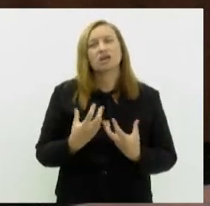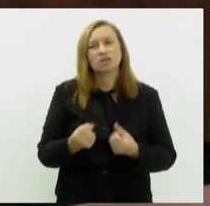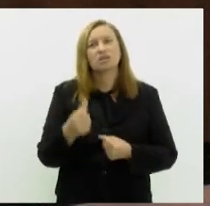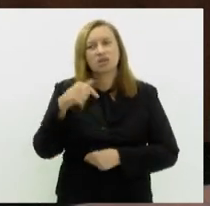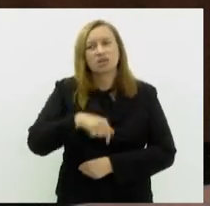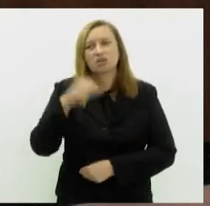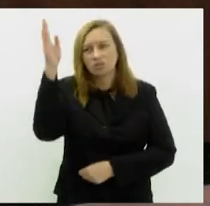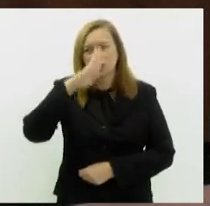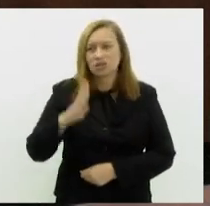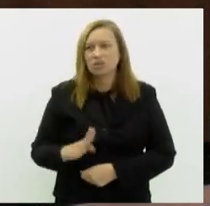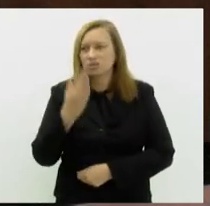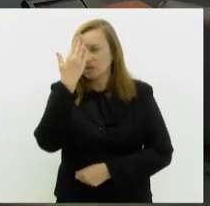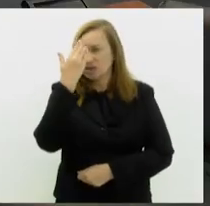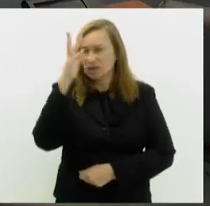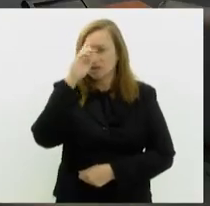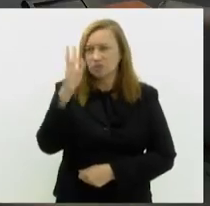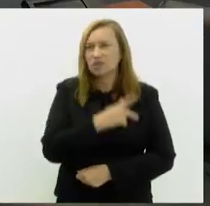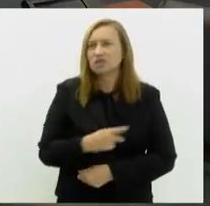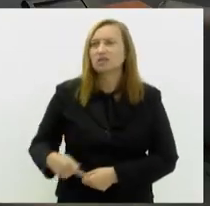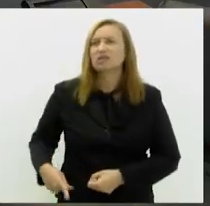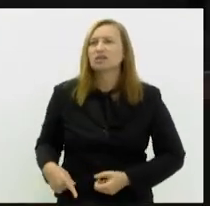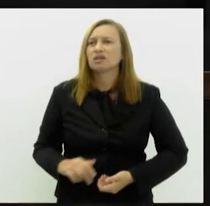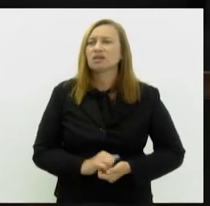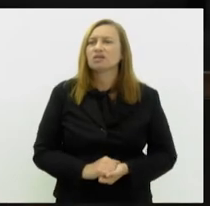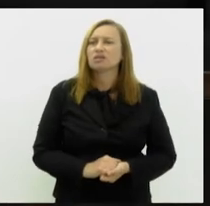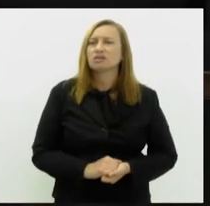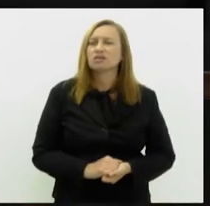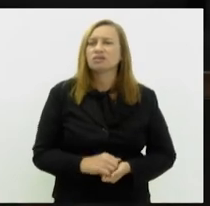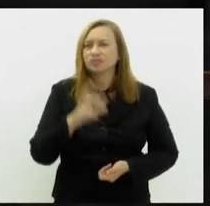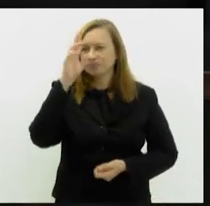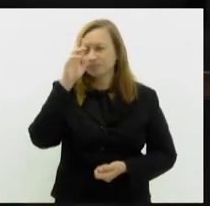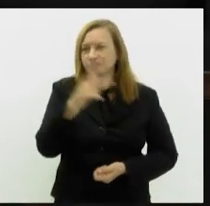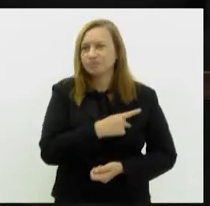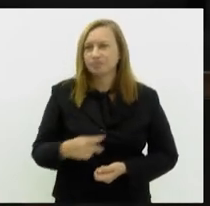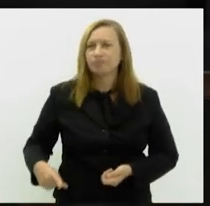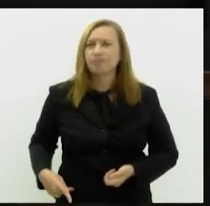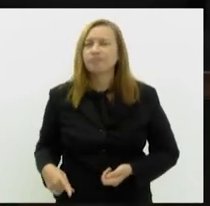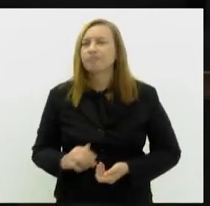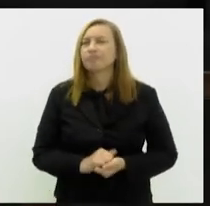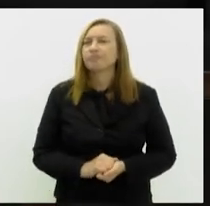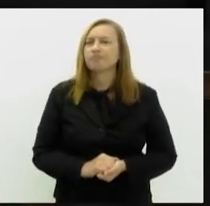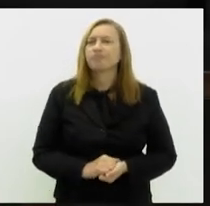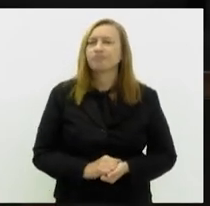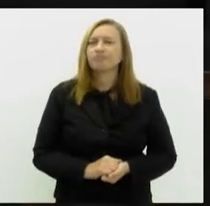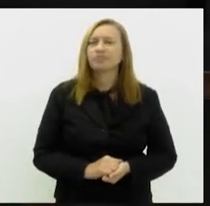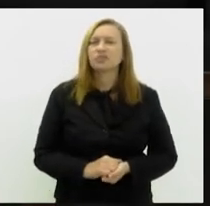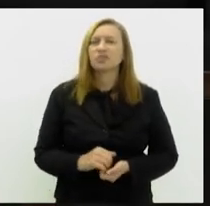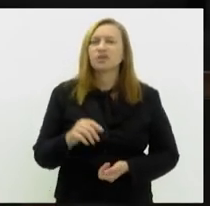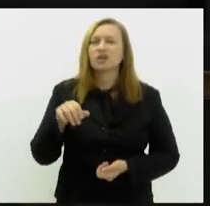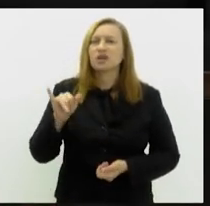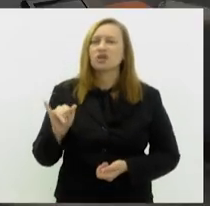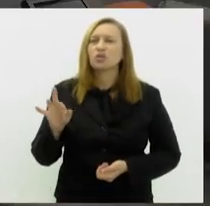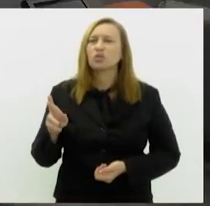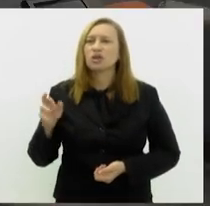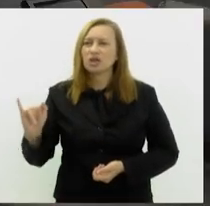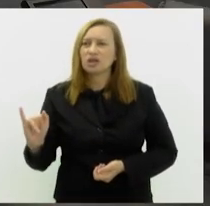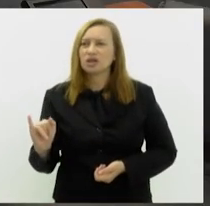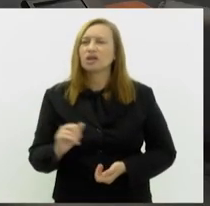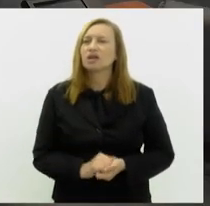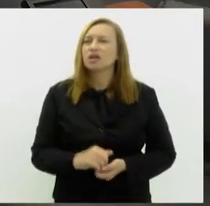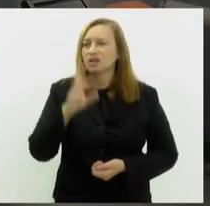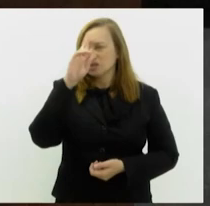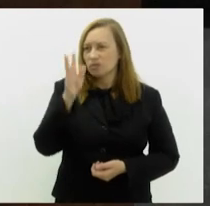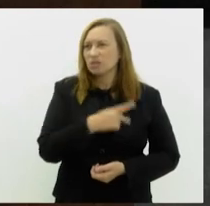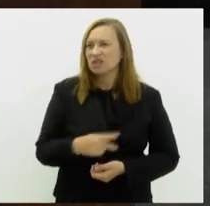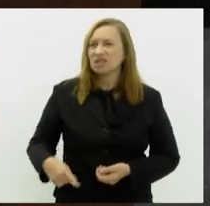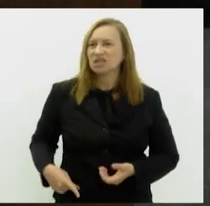no Brasil. Muito obrigado, senhor presidente. Senhor presidente, obrigado, deputado Adi. Deputado Yuri, por favor. Senhor presidente,